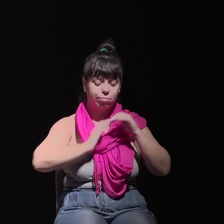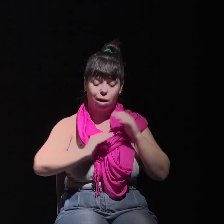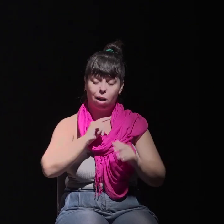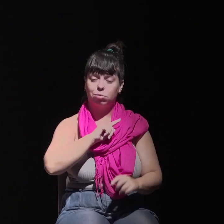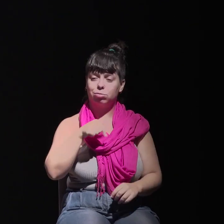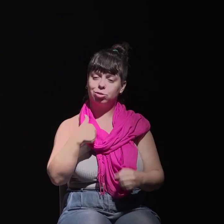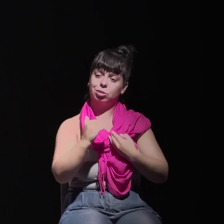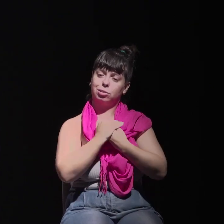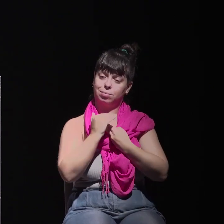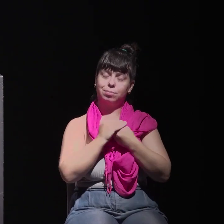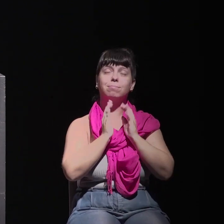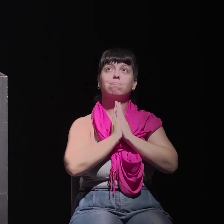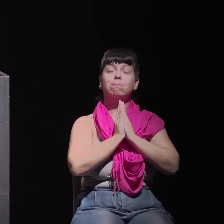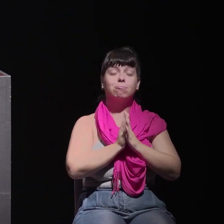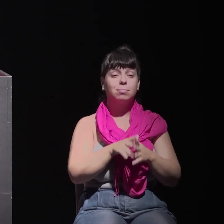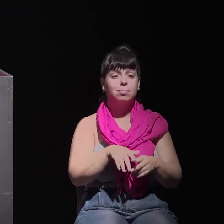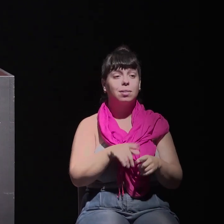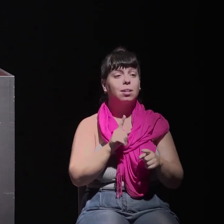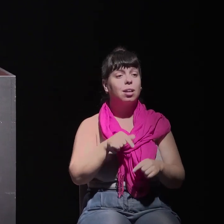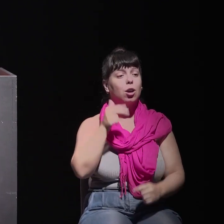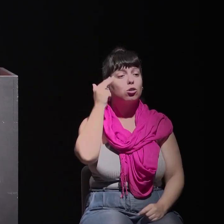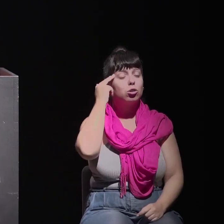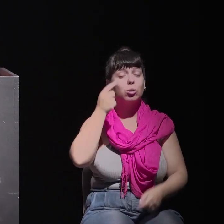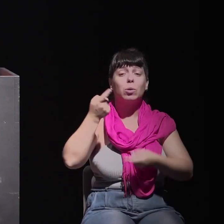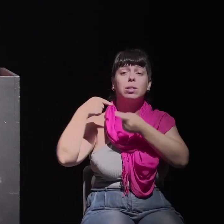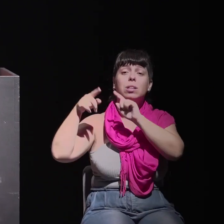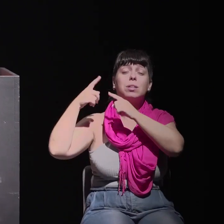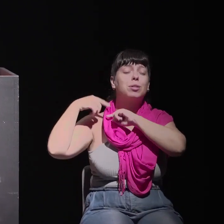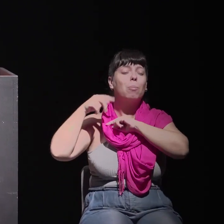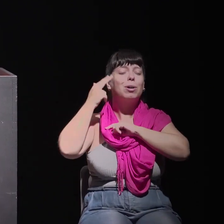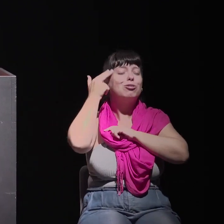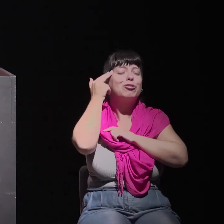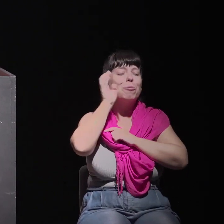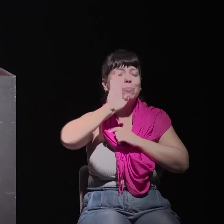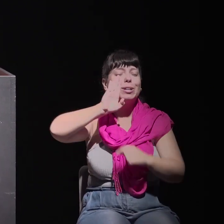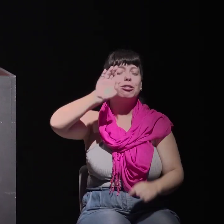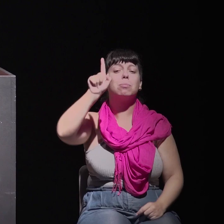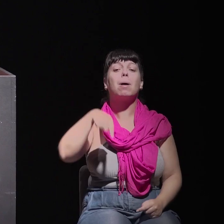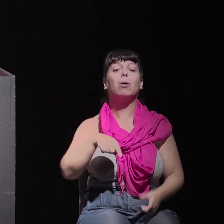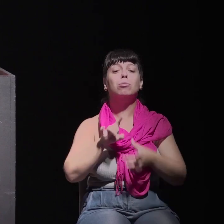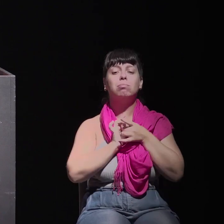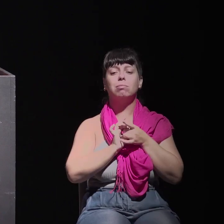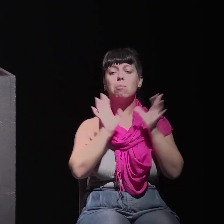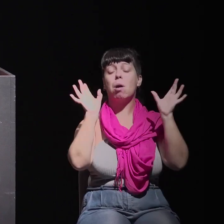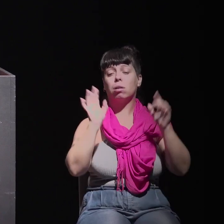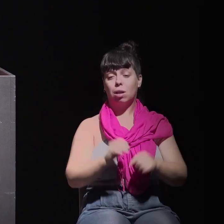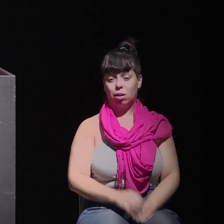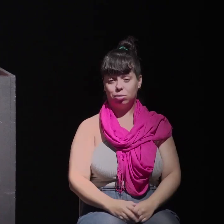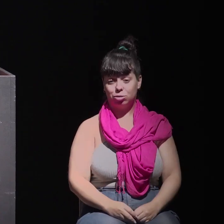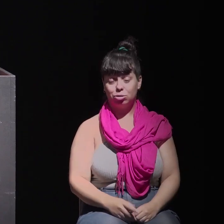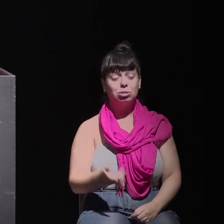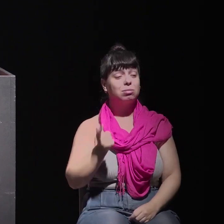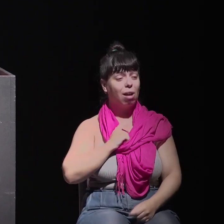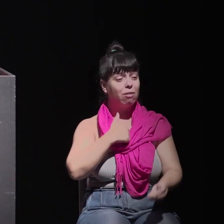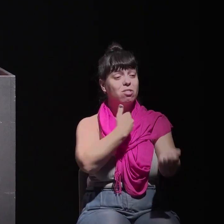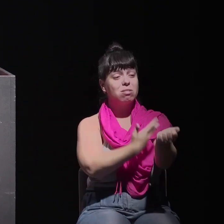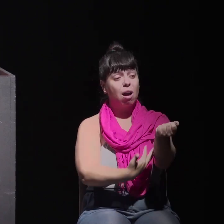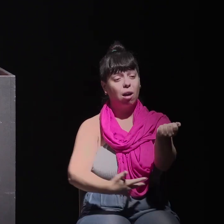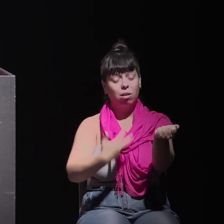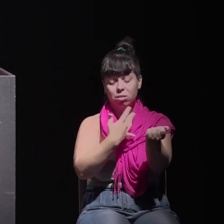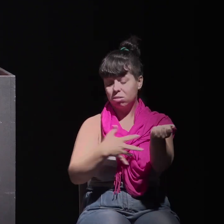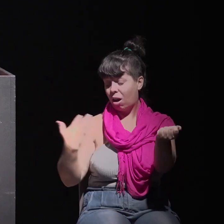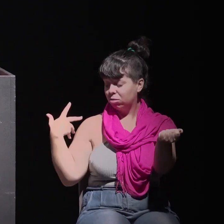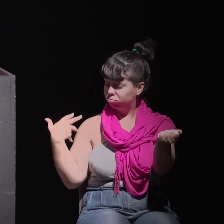aquilo que eu acho que é o sonho mais caro dos nossos ancestrais, que é a liberdade. Muito sangue correu para que a gente pudesse estar aqui